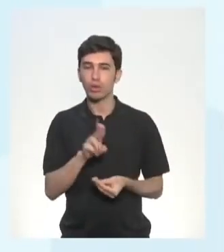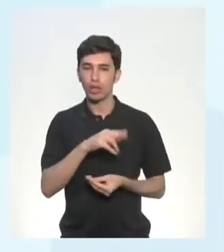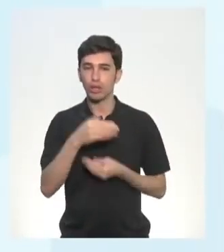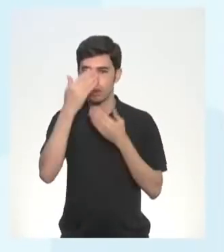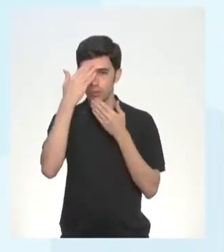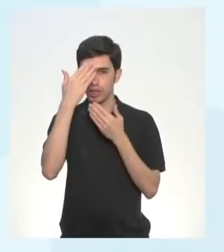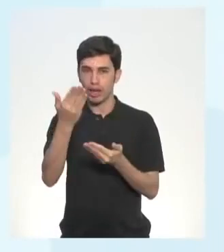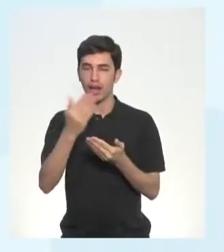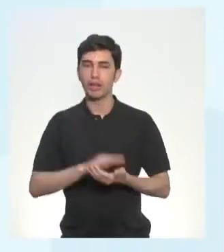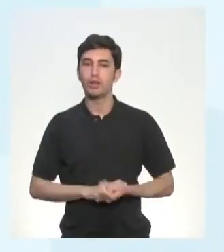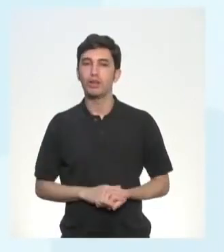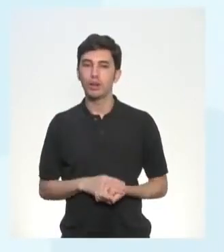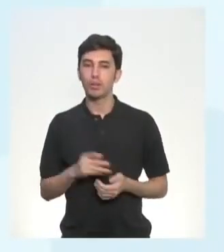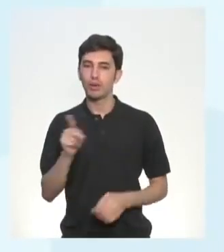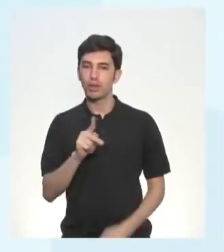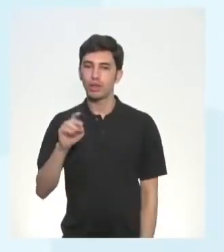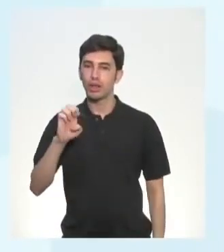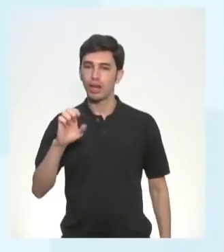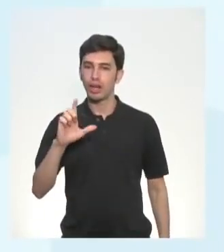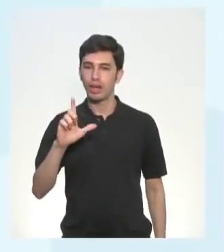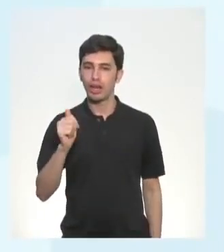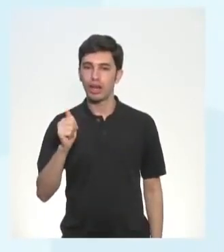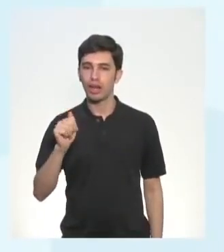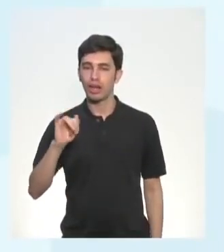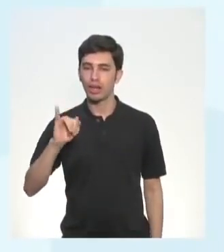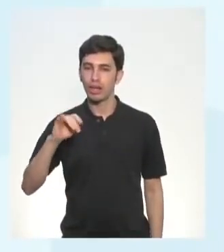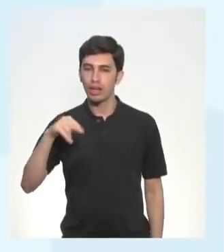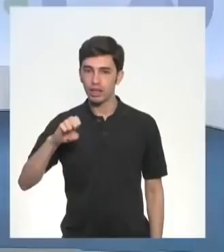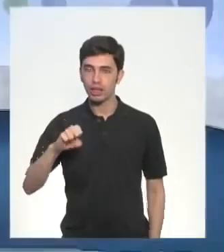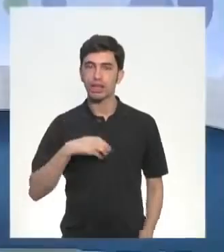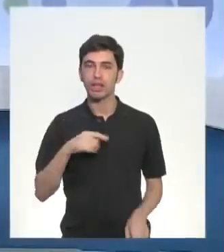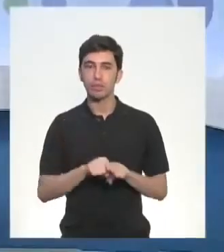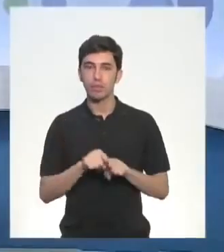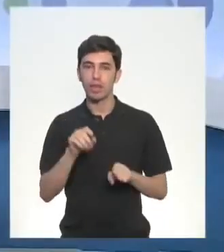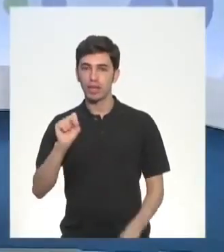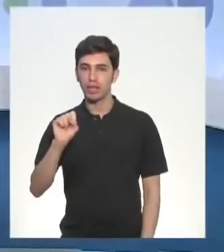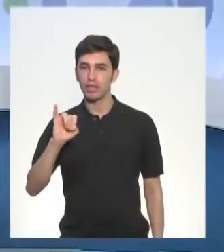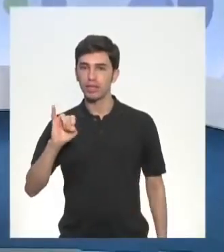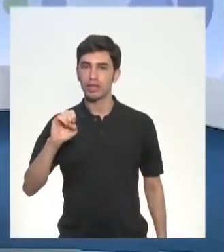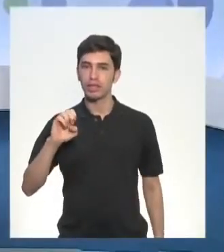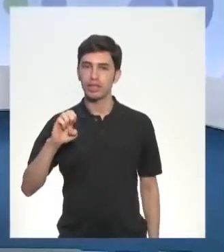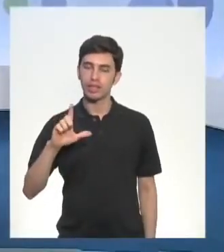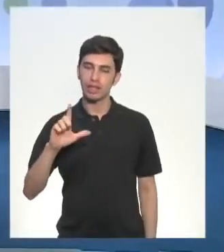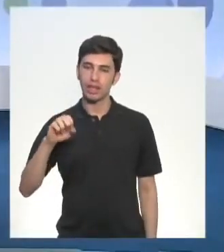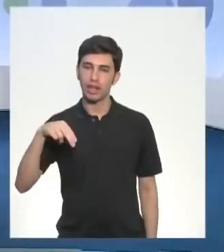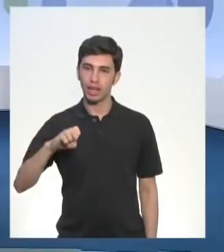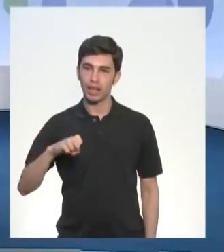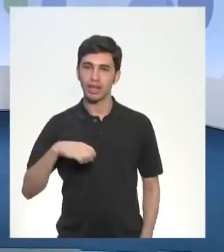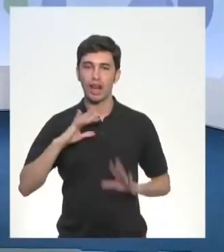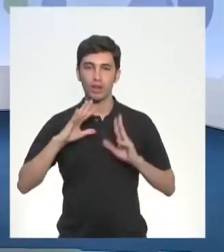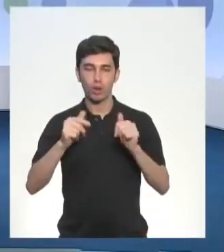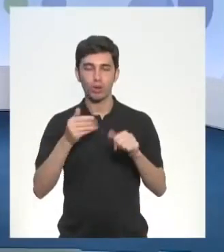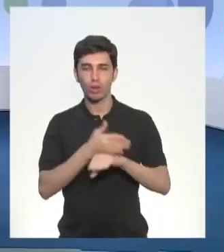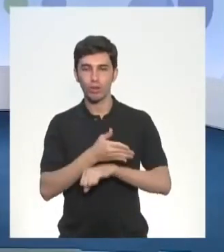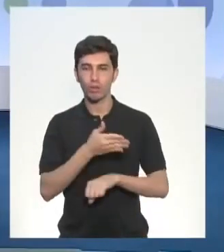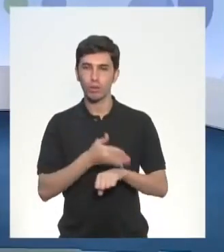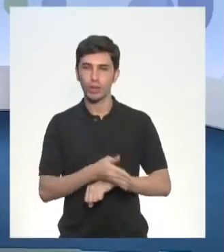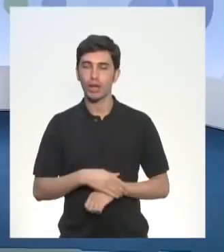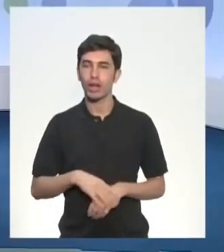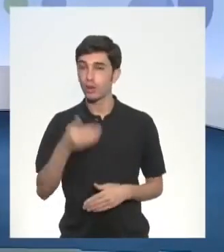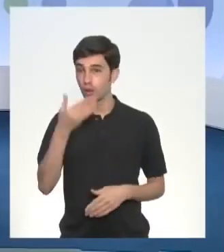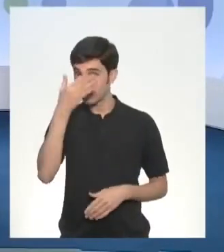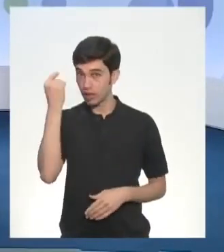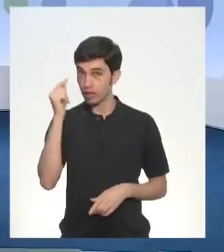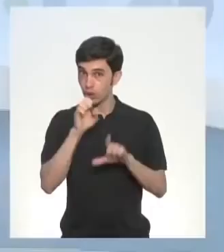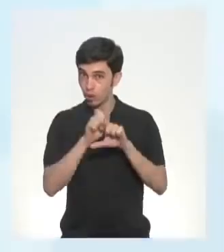aí pela professora Elaine, que fez essa aula, obrigada, professora Silene, obrigado a todos que participaram. Não se esqueça de compartilhar o que você aprendeu,